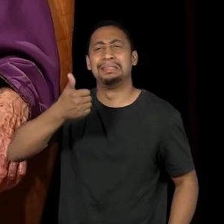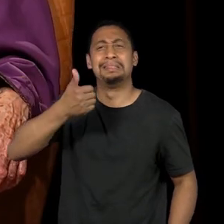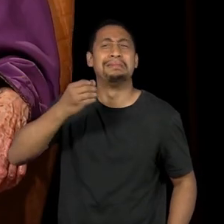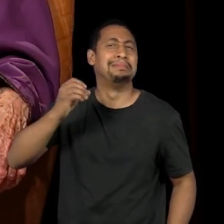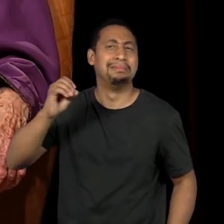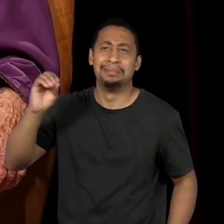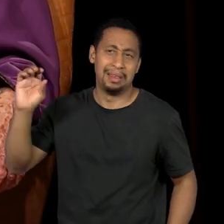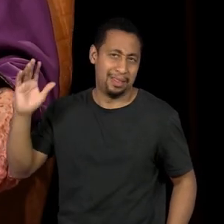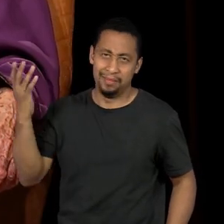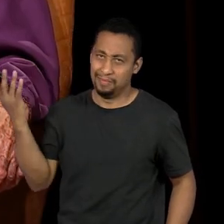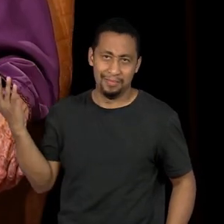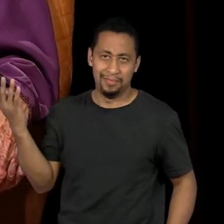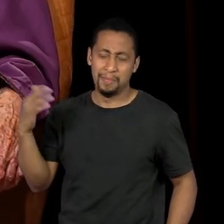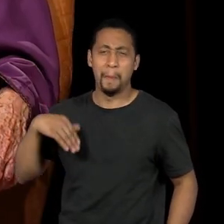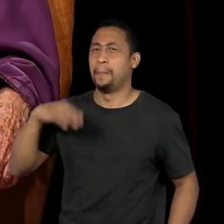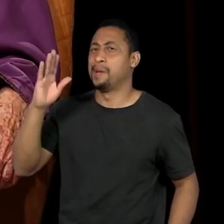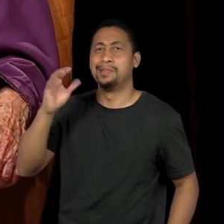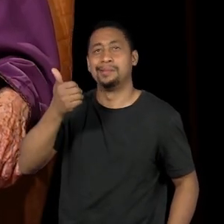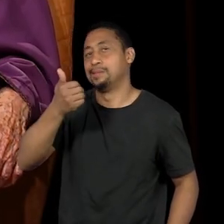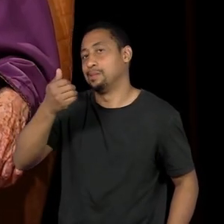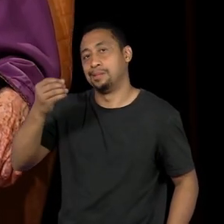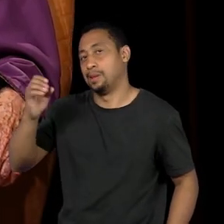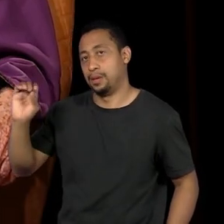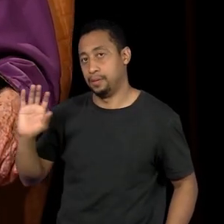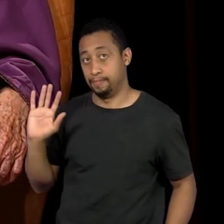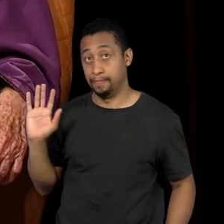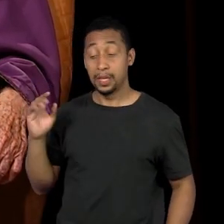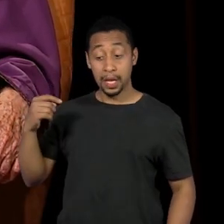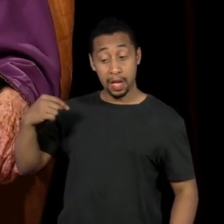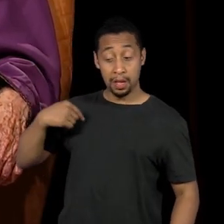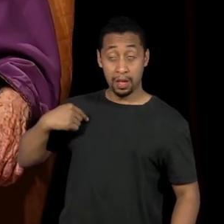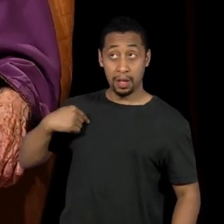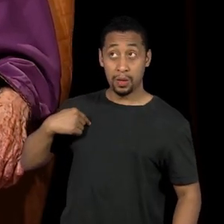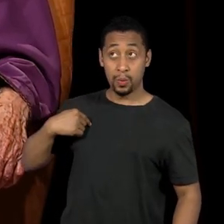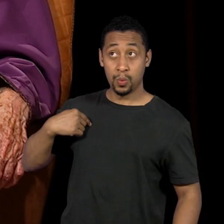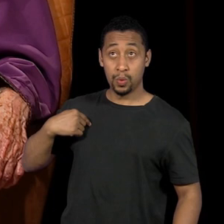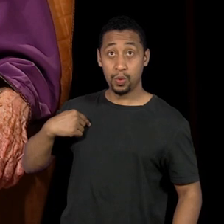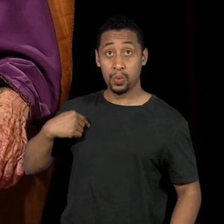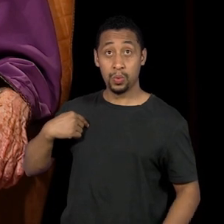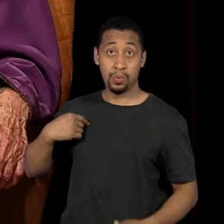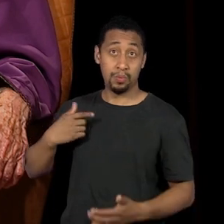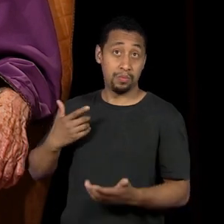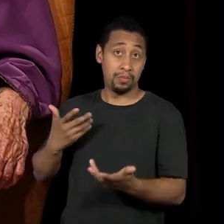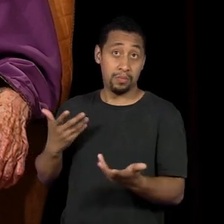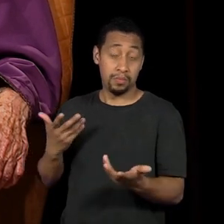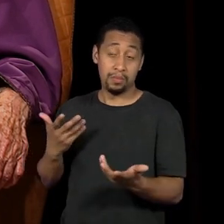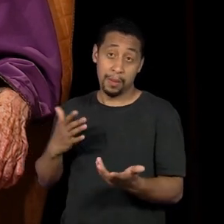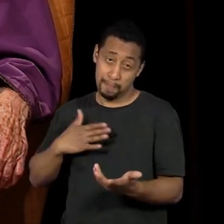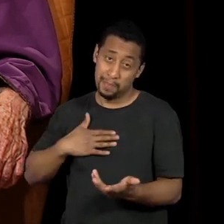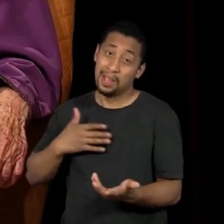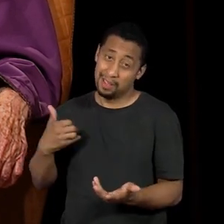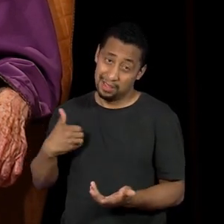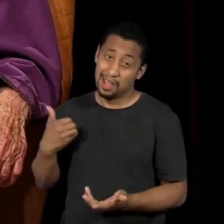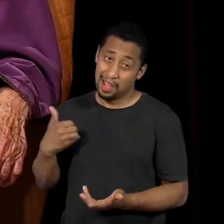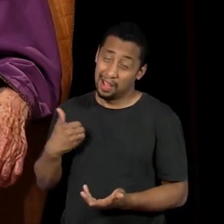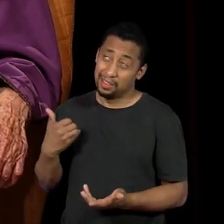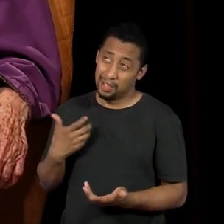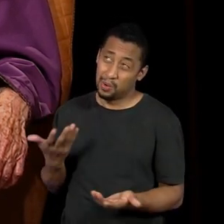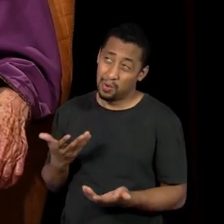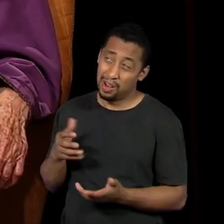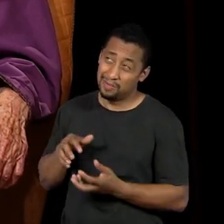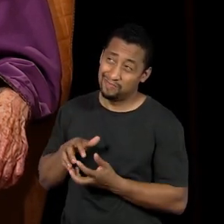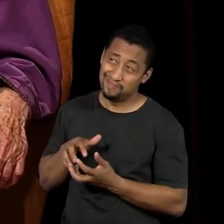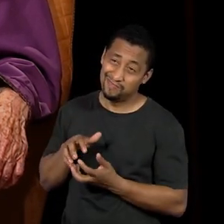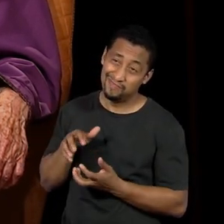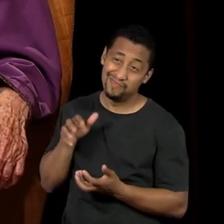balé-feitos. Né? E eu talvez seja o coreógrafo com essa idade,